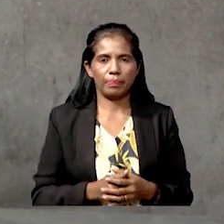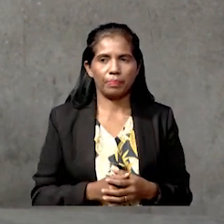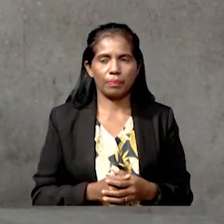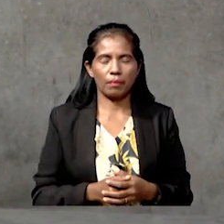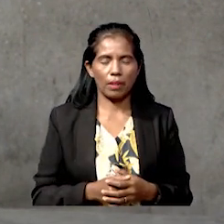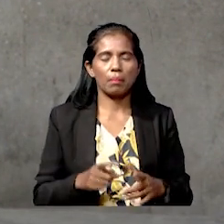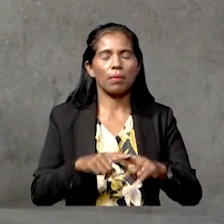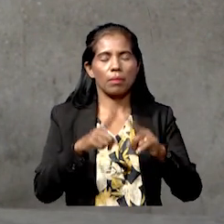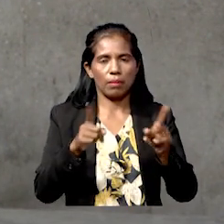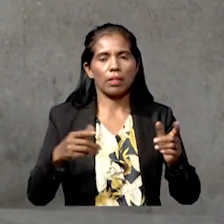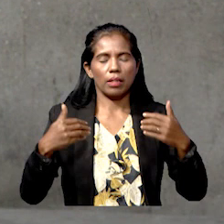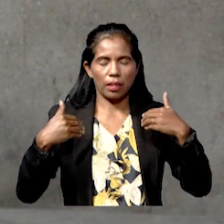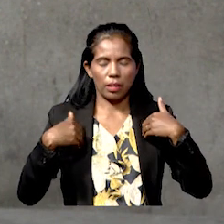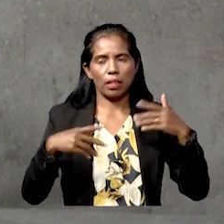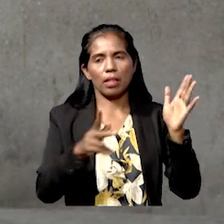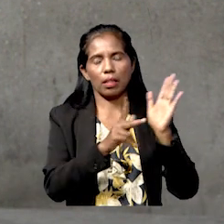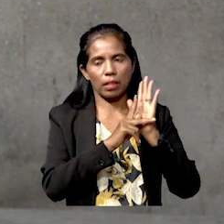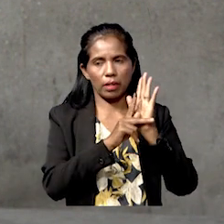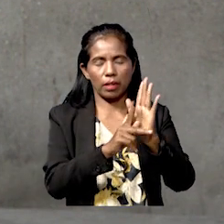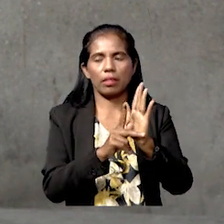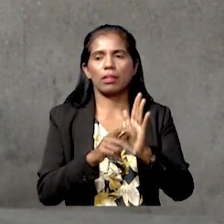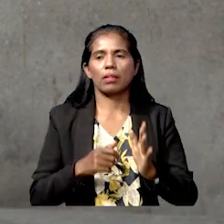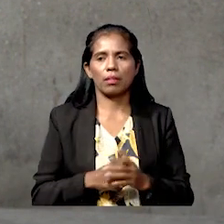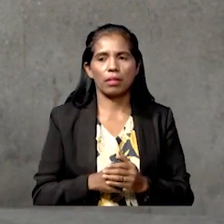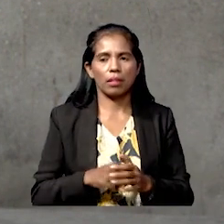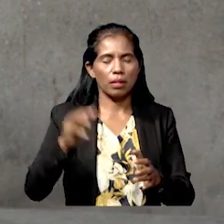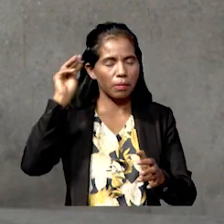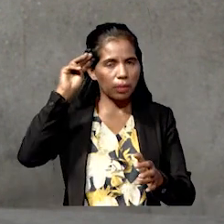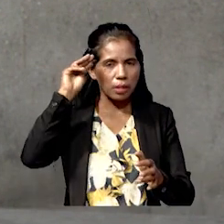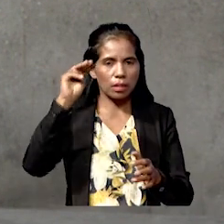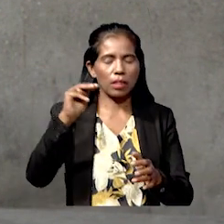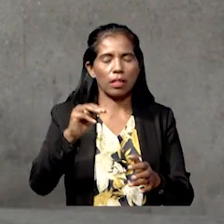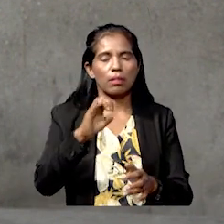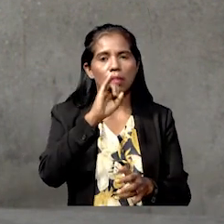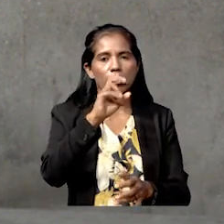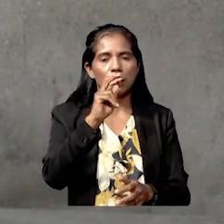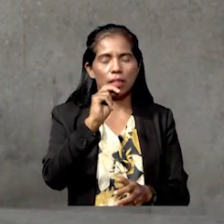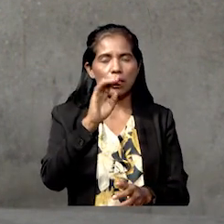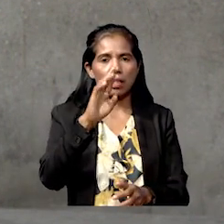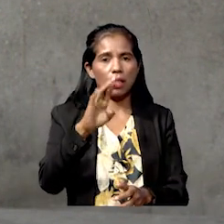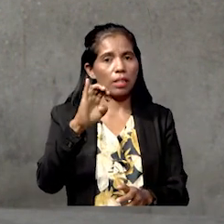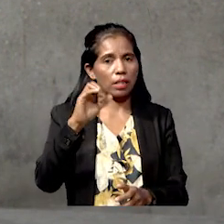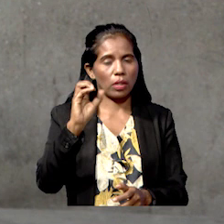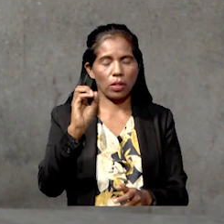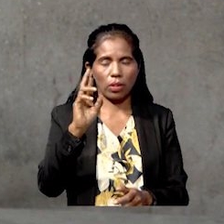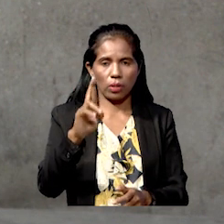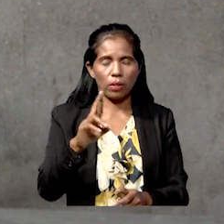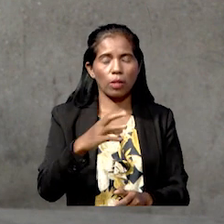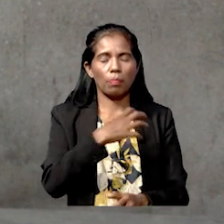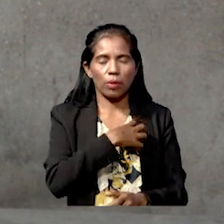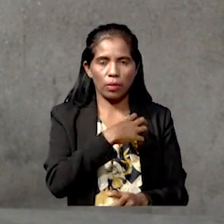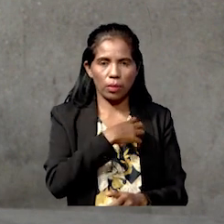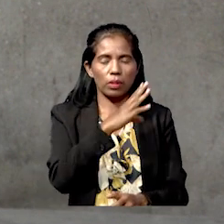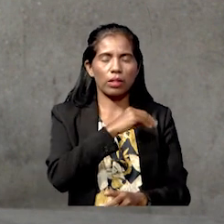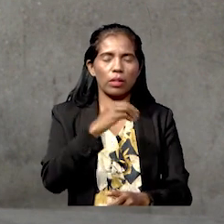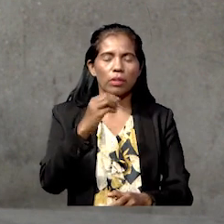Mas sempre que ia queixa Roma, Ministério Interior, Comando PNTL ou